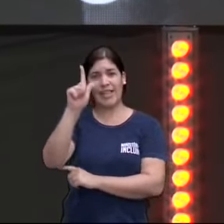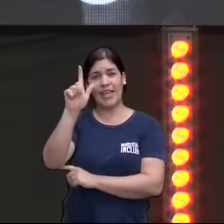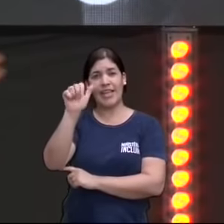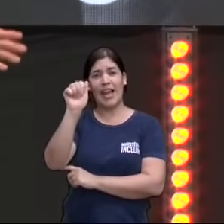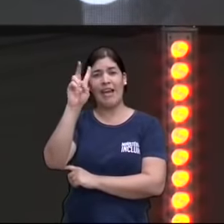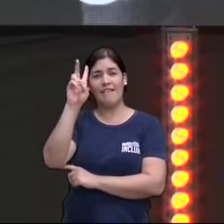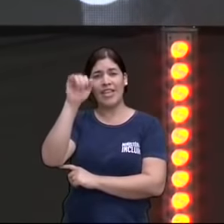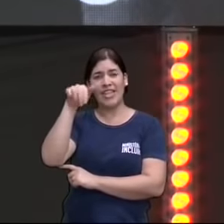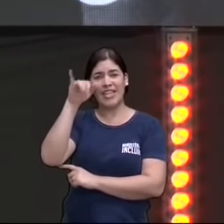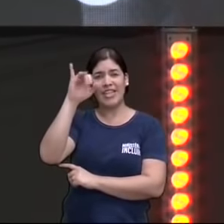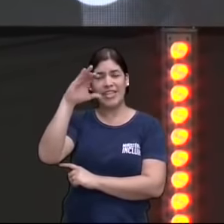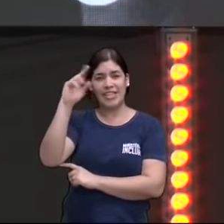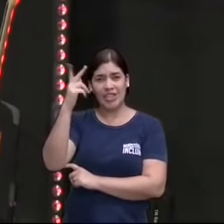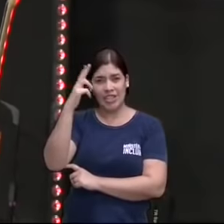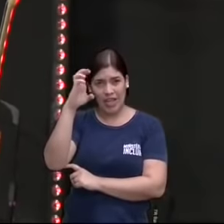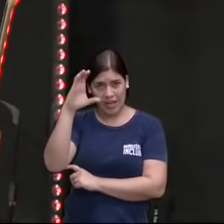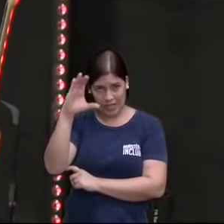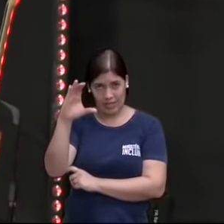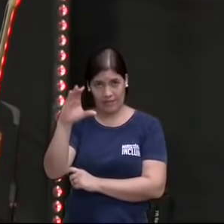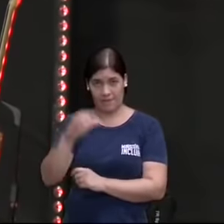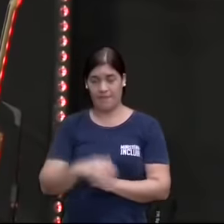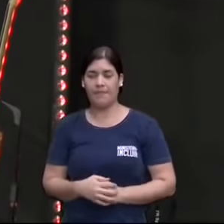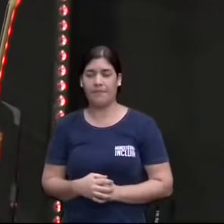Gavinicek, acho que é isso.